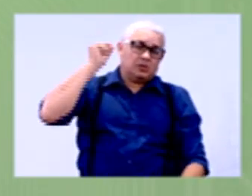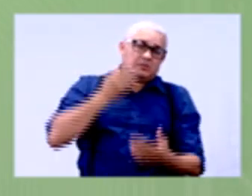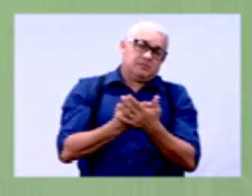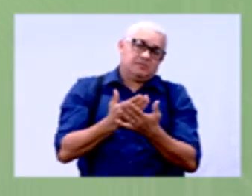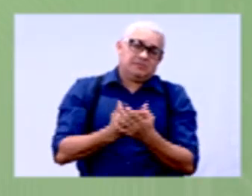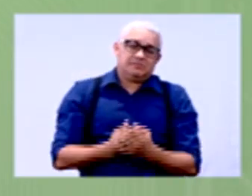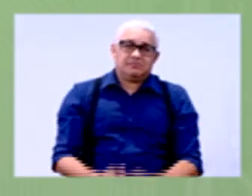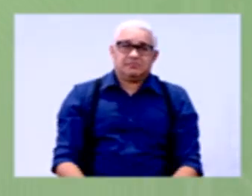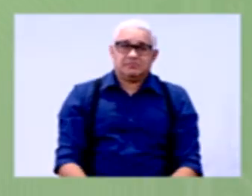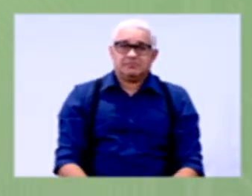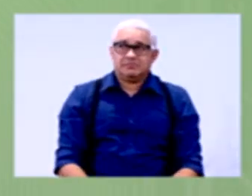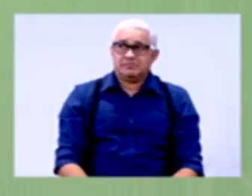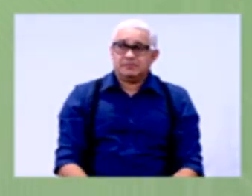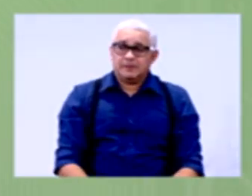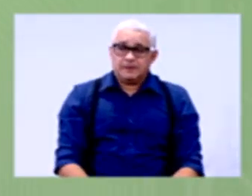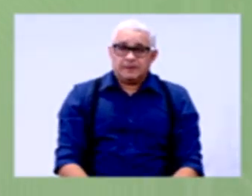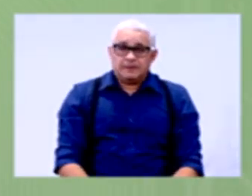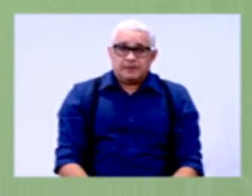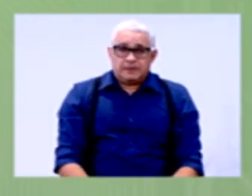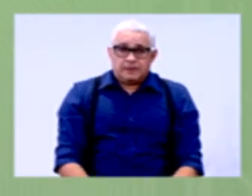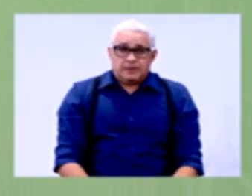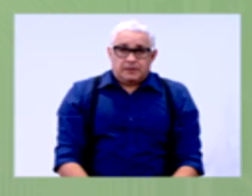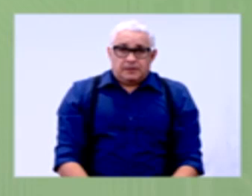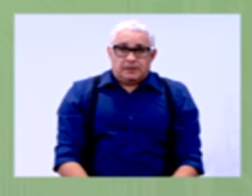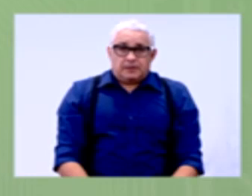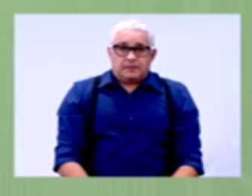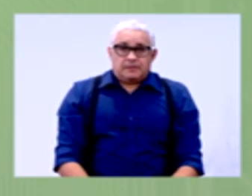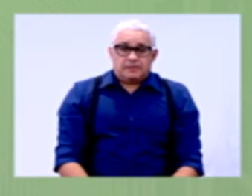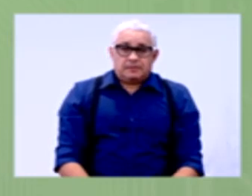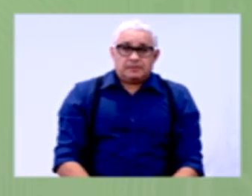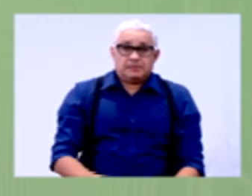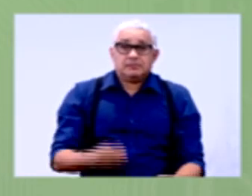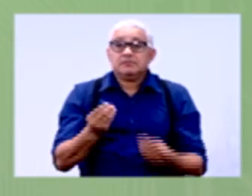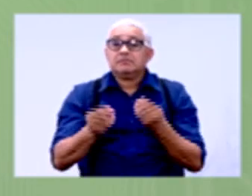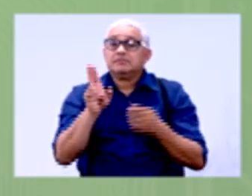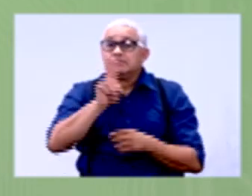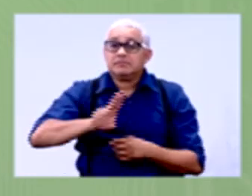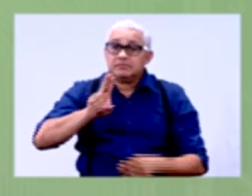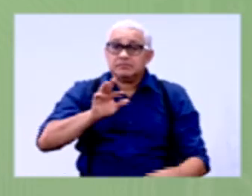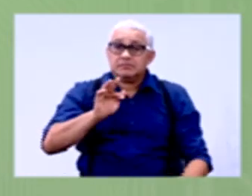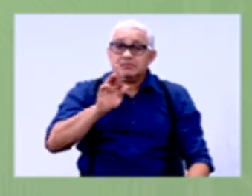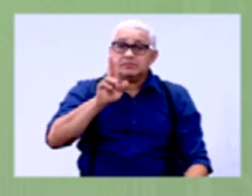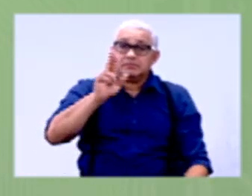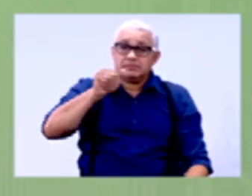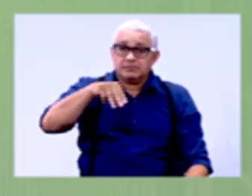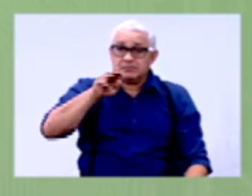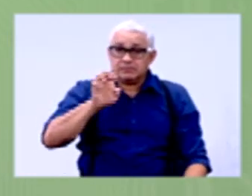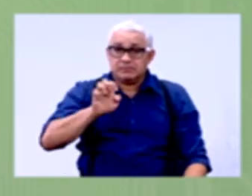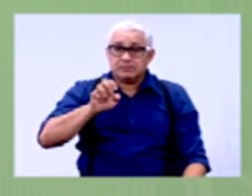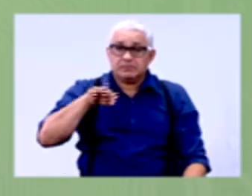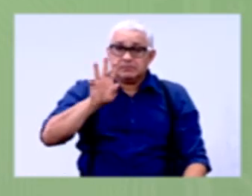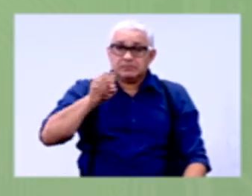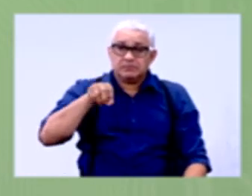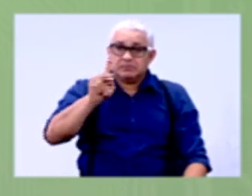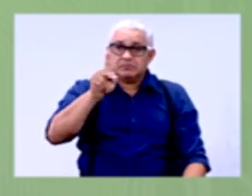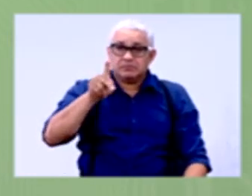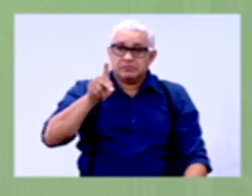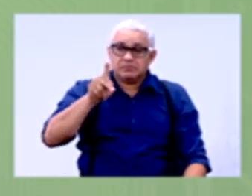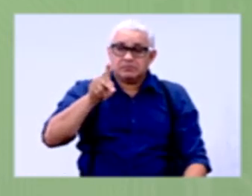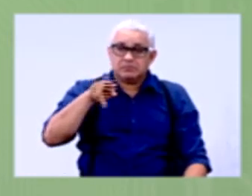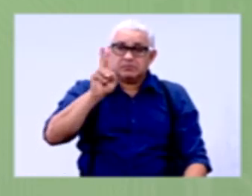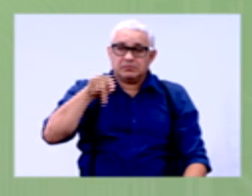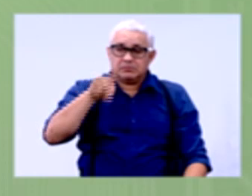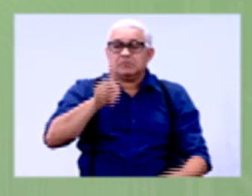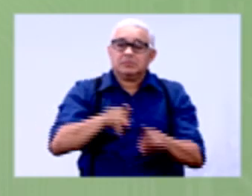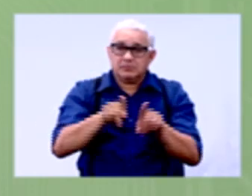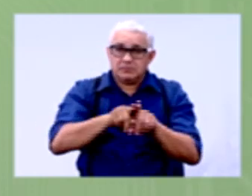o que nós vimos aqui na aula anterior, A gente viu como utilizar o framework jQuery para fazer uma